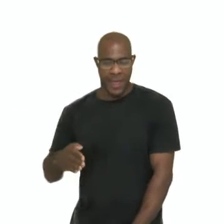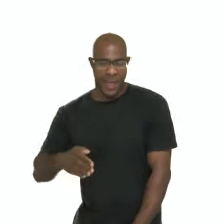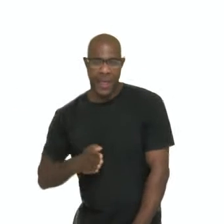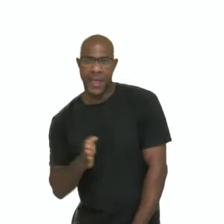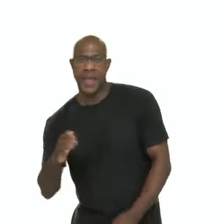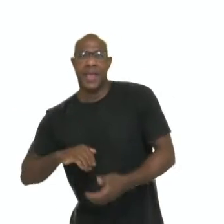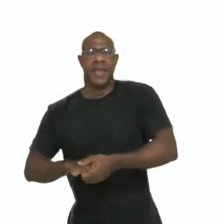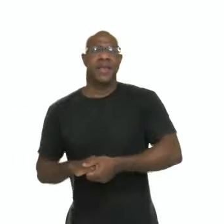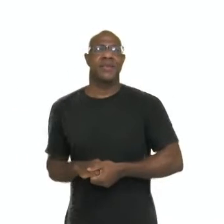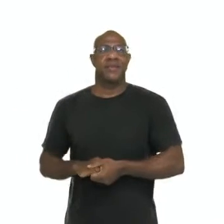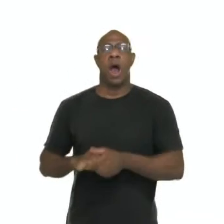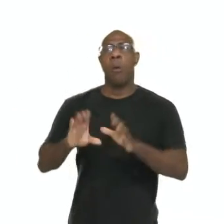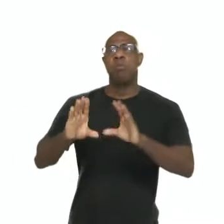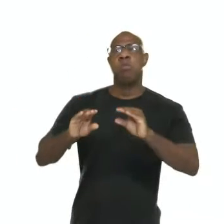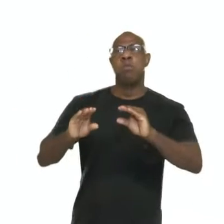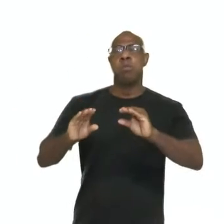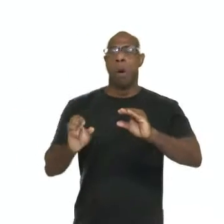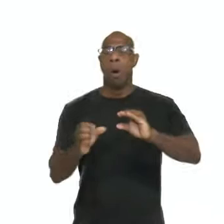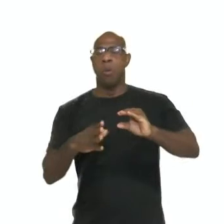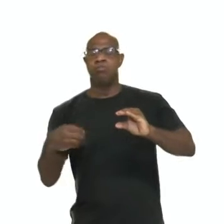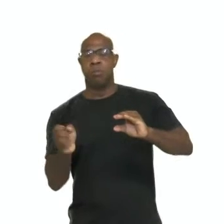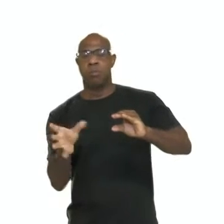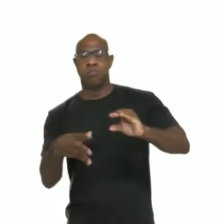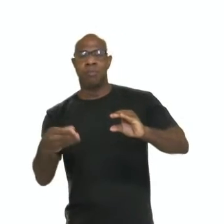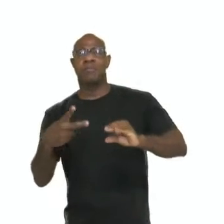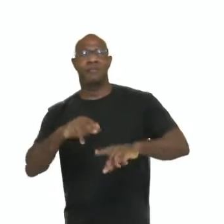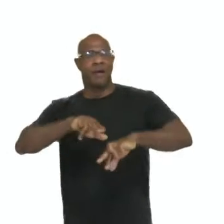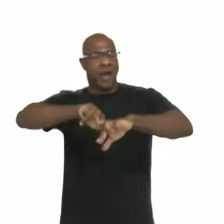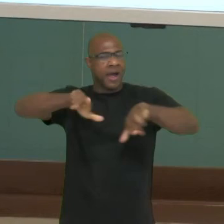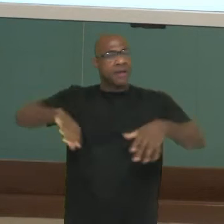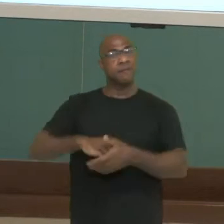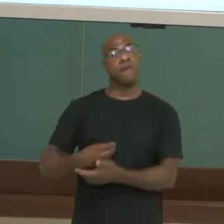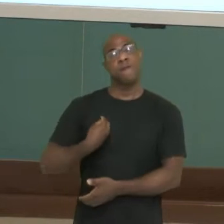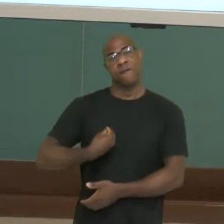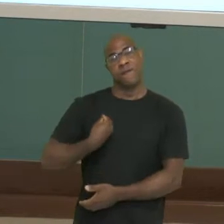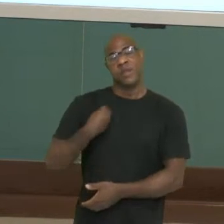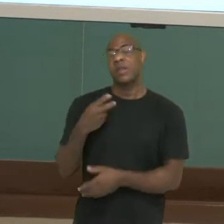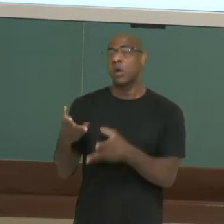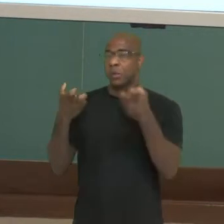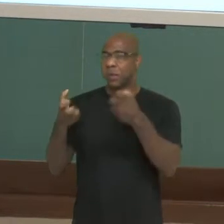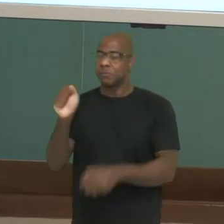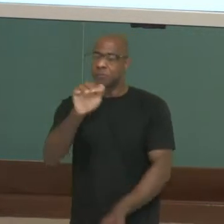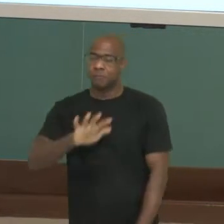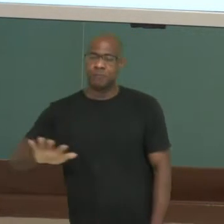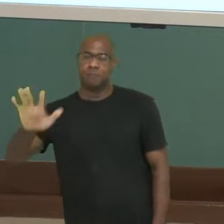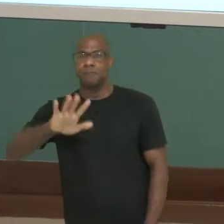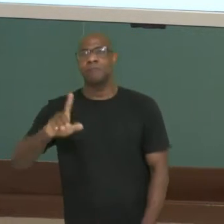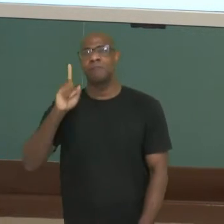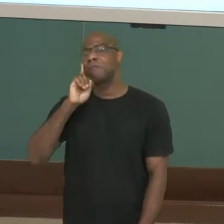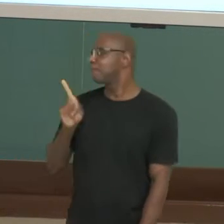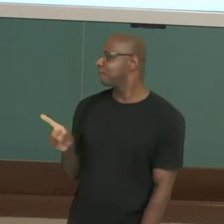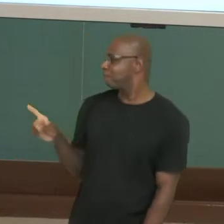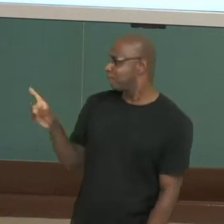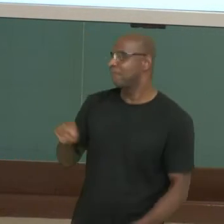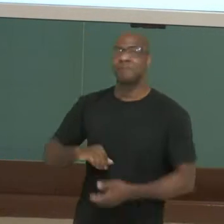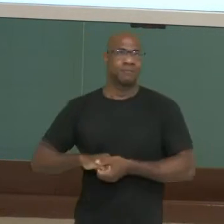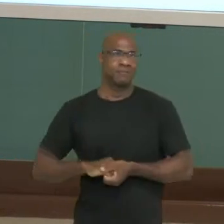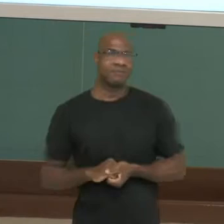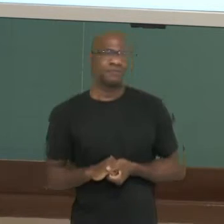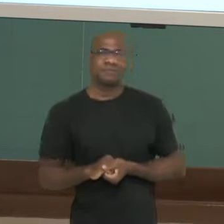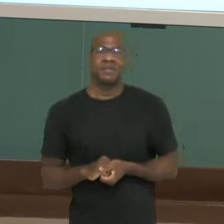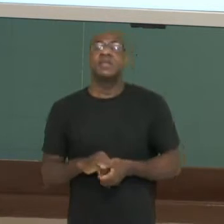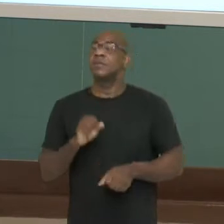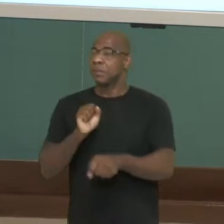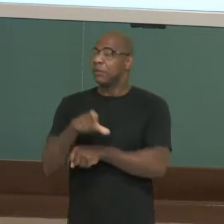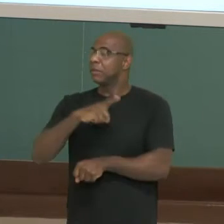corais, esponjas, então são esses indivíduos que nós conseguimos identificar nessa imagem. Espero que vocês